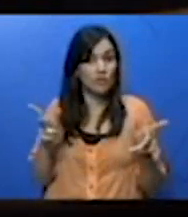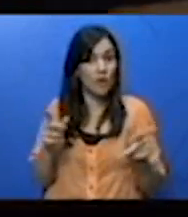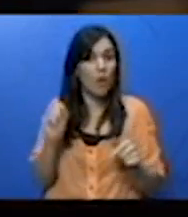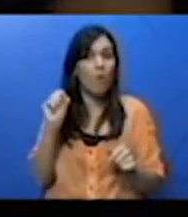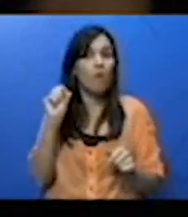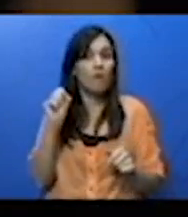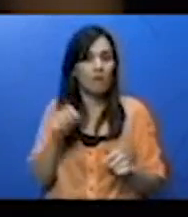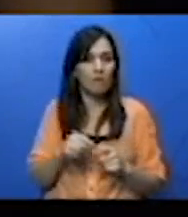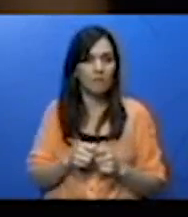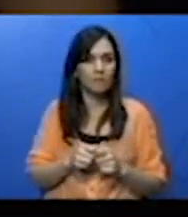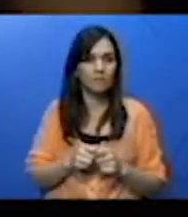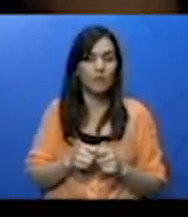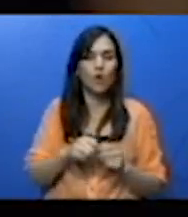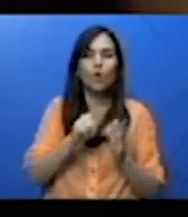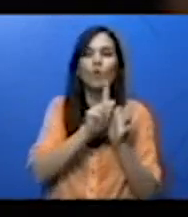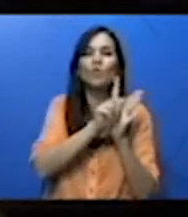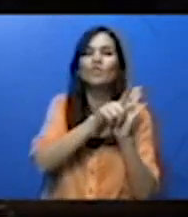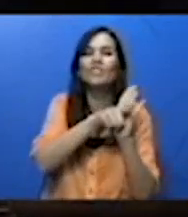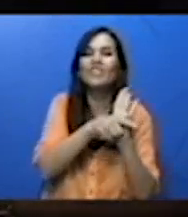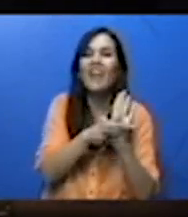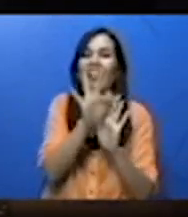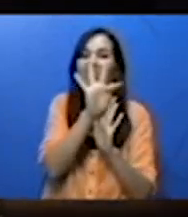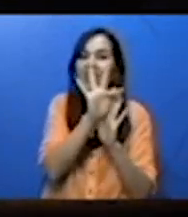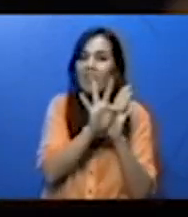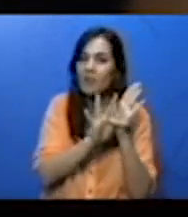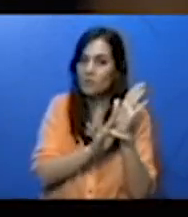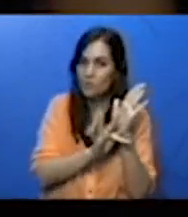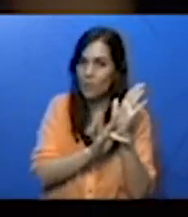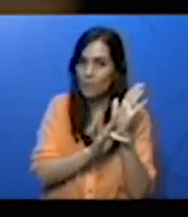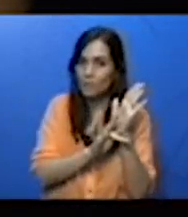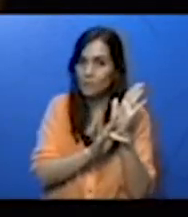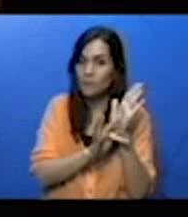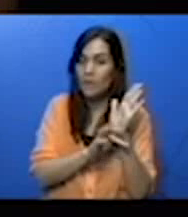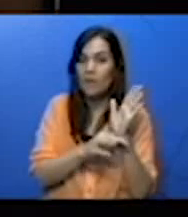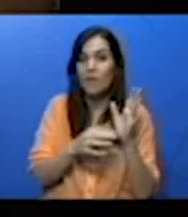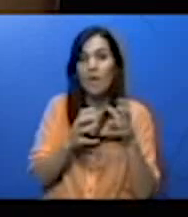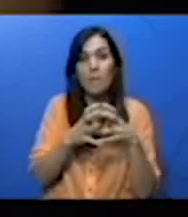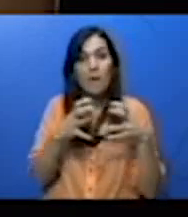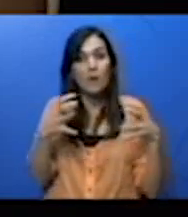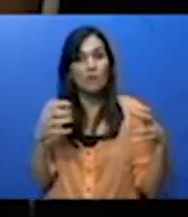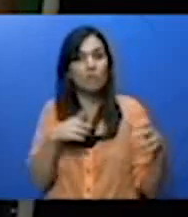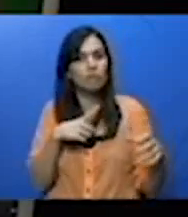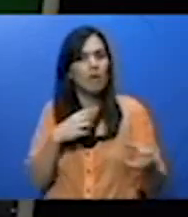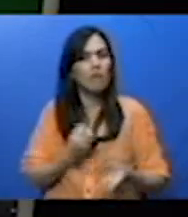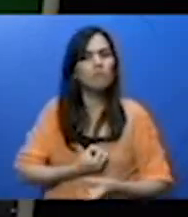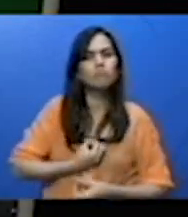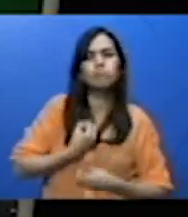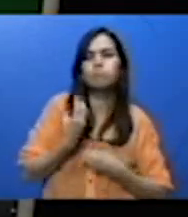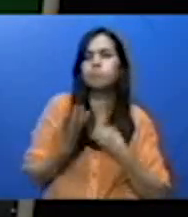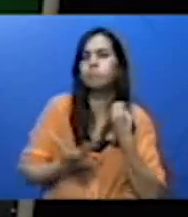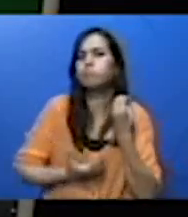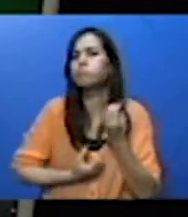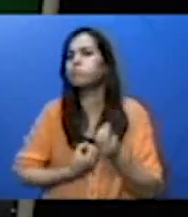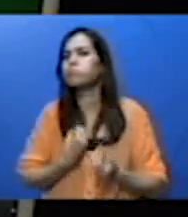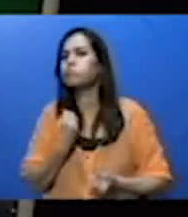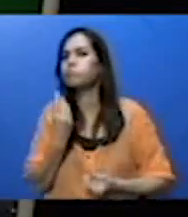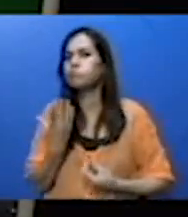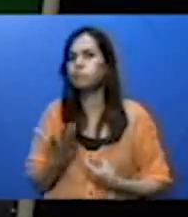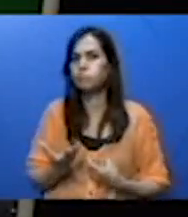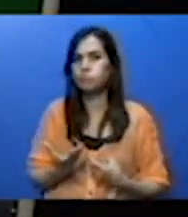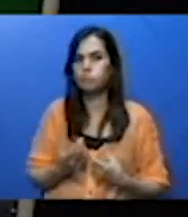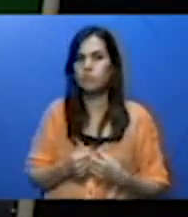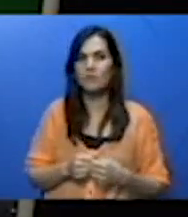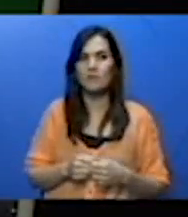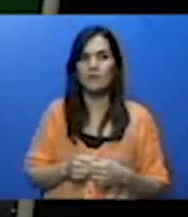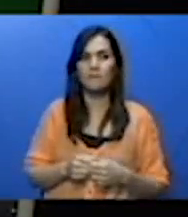gênero textual em que na maioria das vezes há poesia, tá? Às vezes a gente confunde poema com